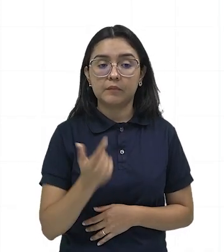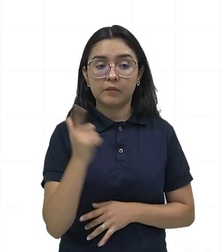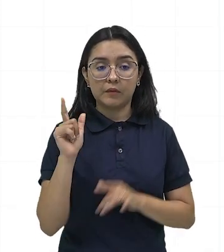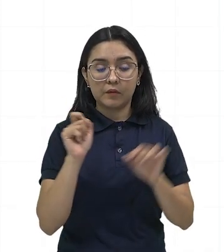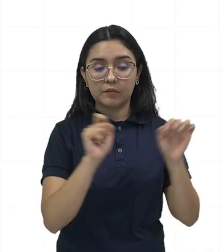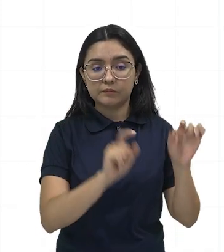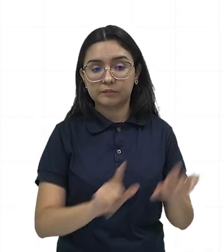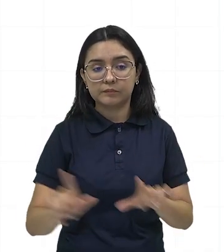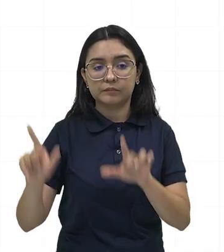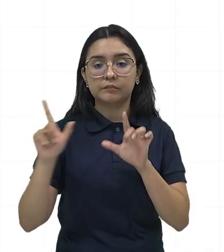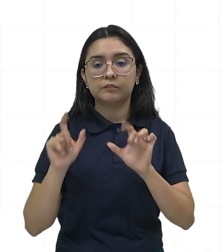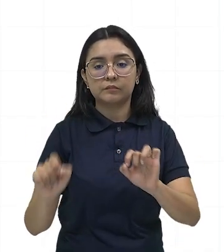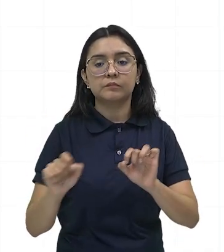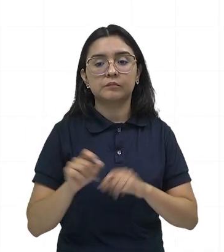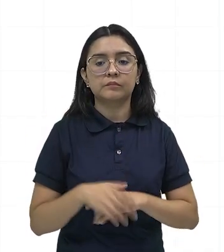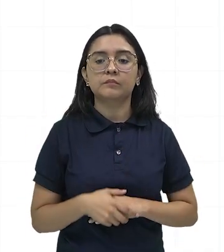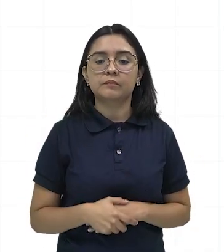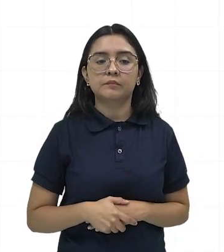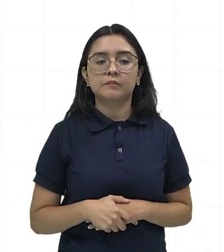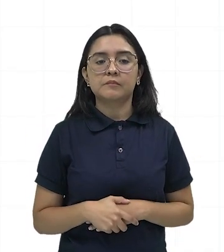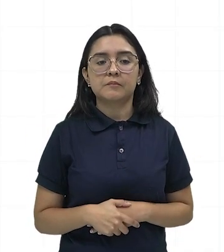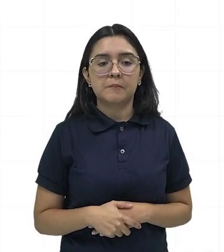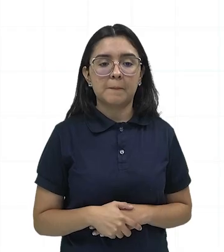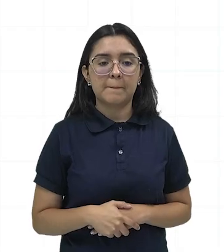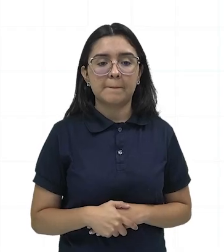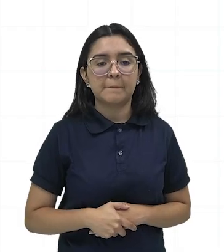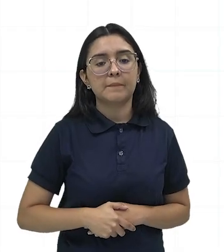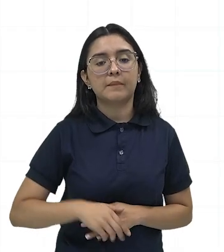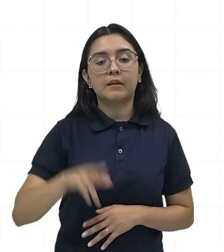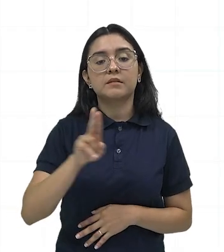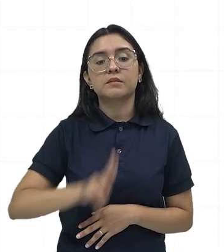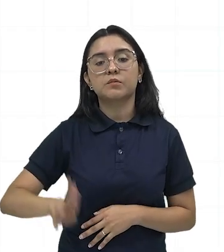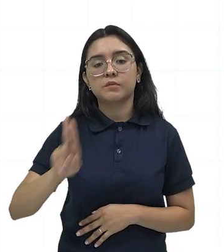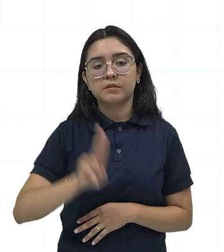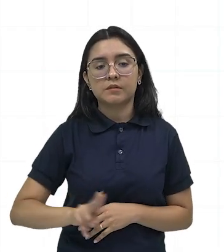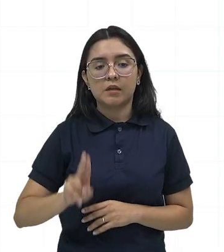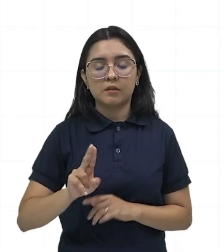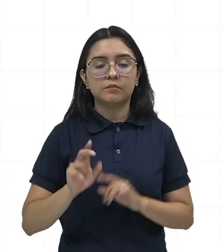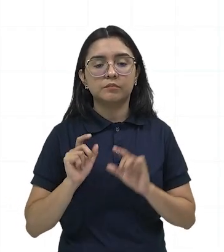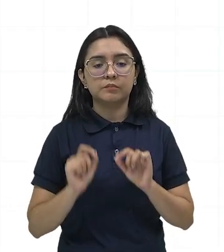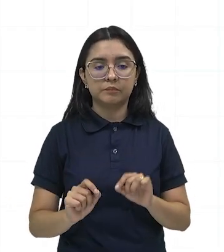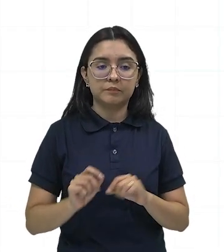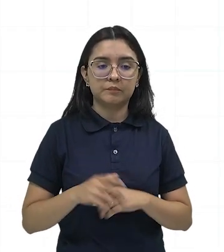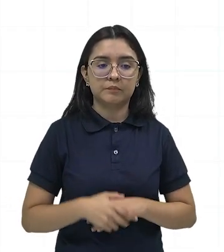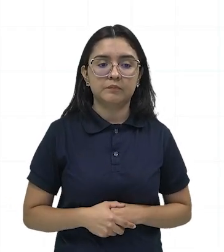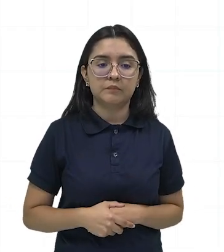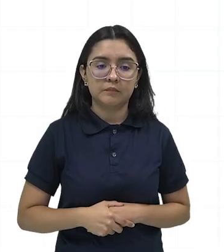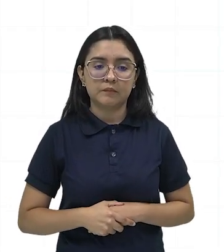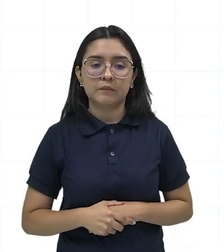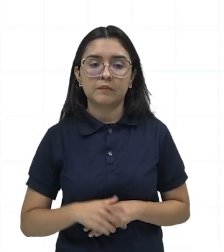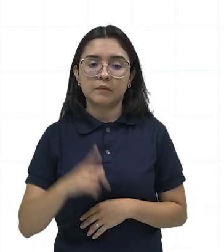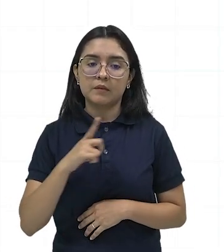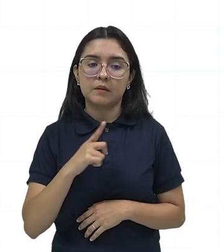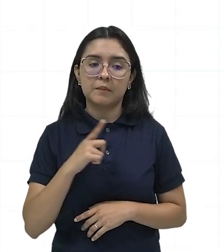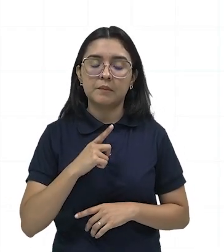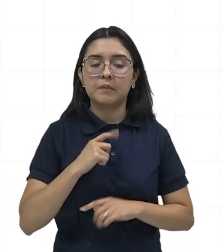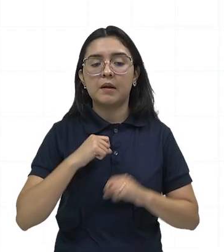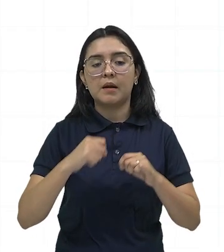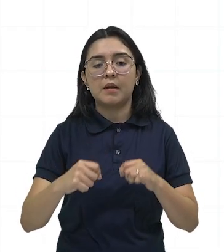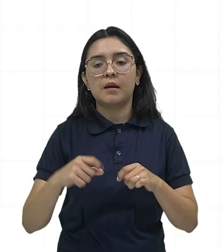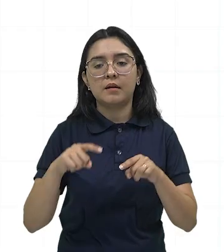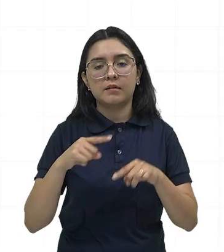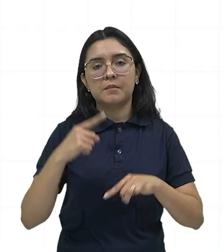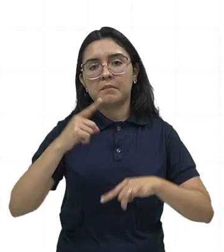próxima cartela, que esses circuitos, eles são utilizados para ligar